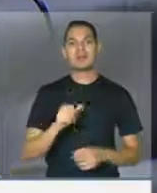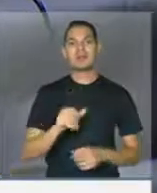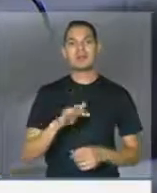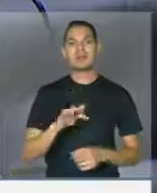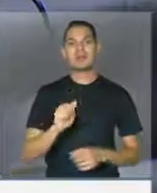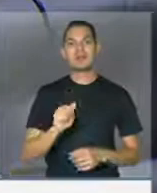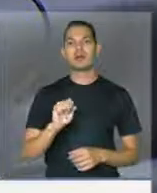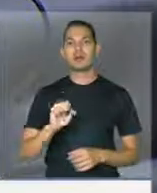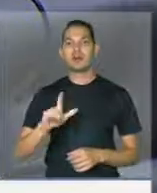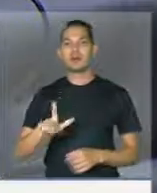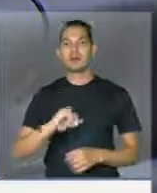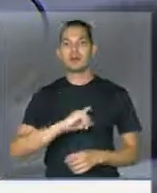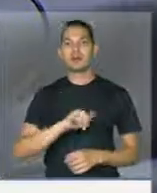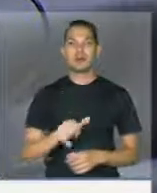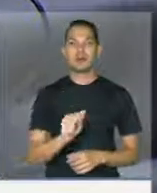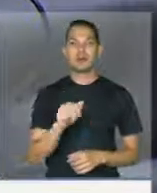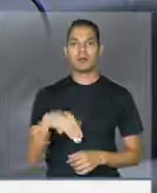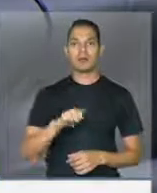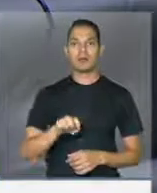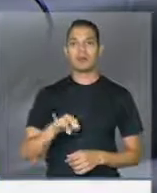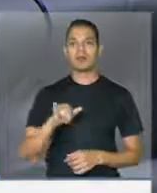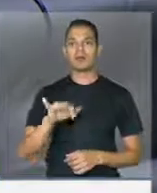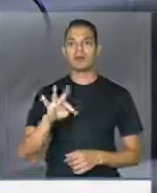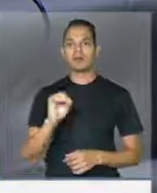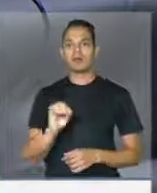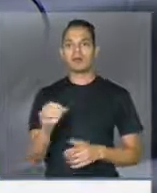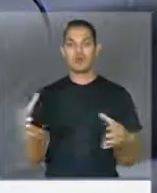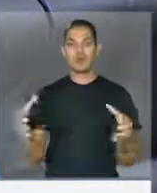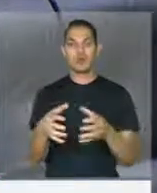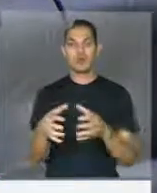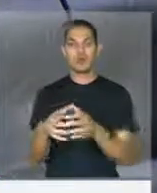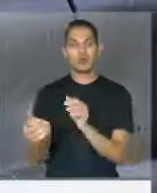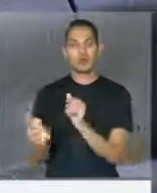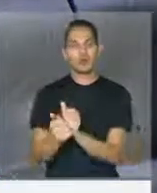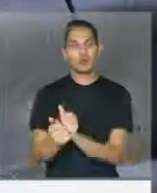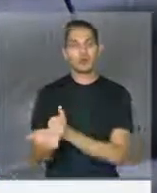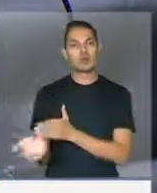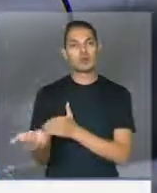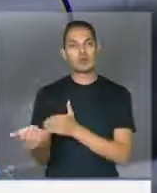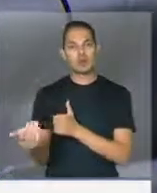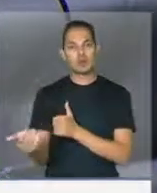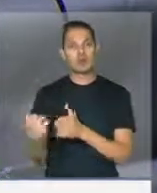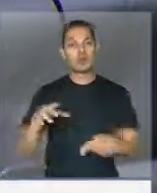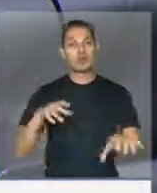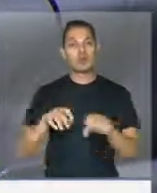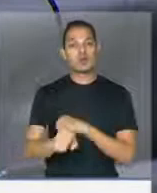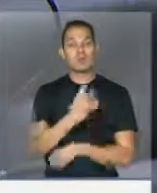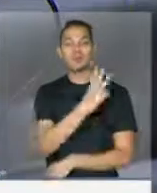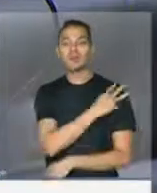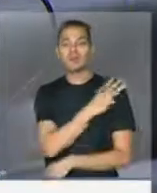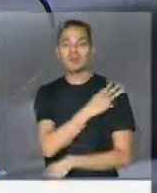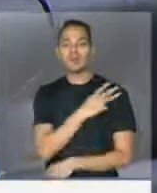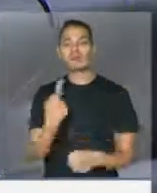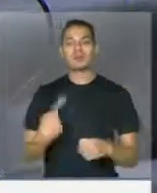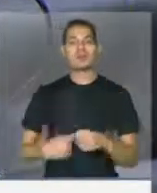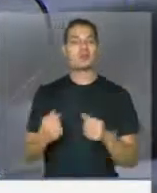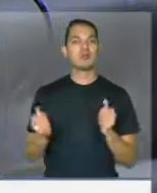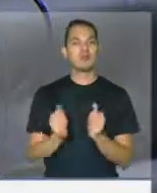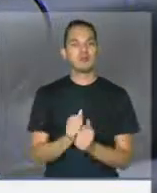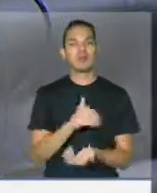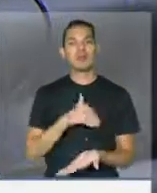tive a oportunidade de ir lá, aquela juventude maravilhosa, para participar da formatura de ensino médio naquela cidade, juntamente